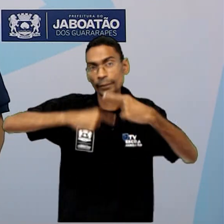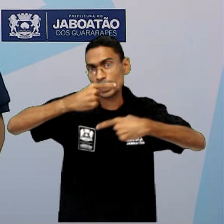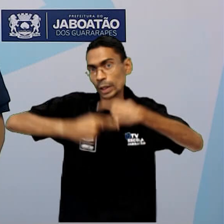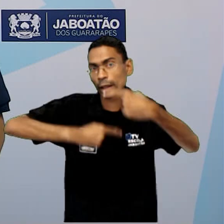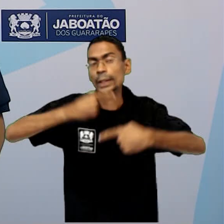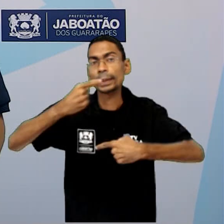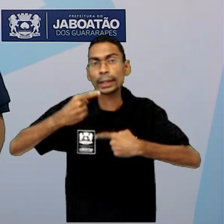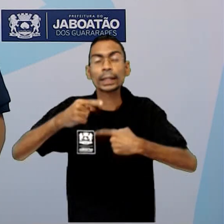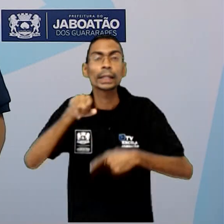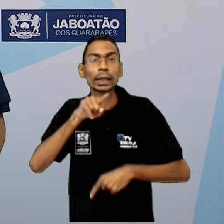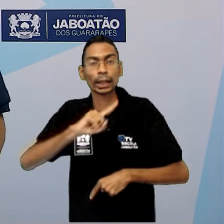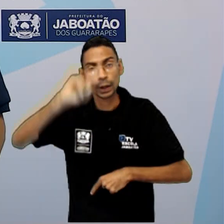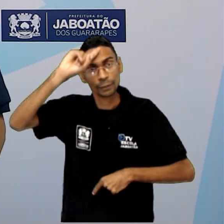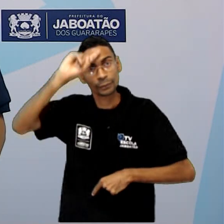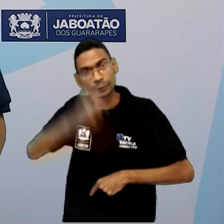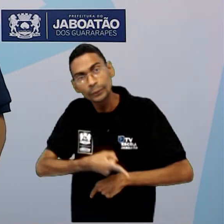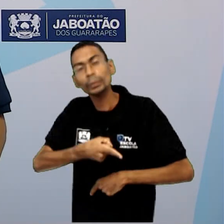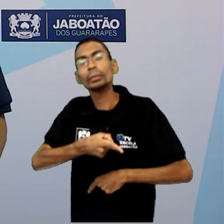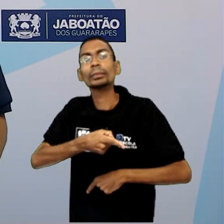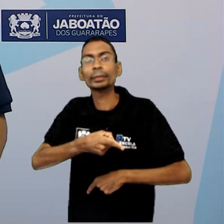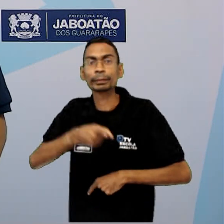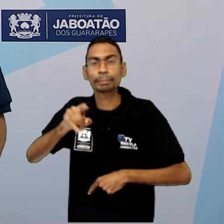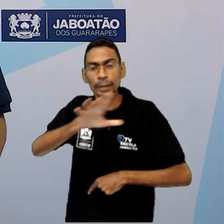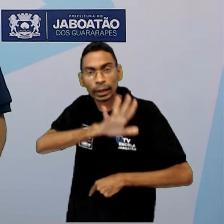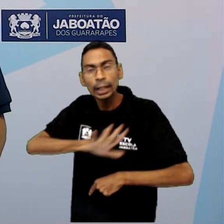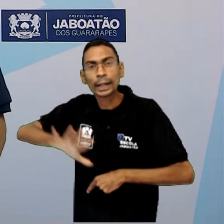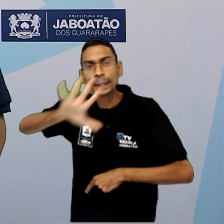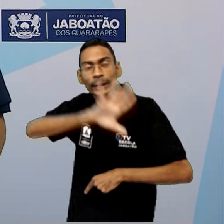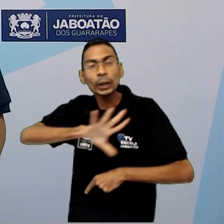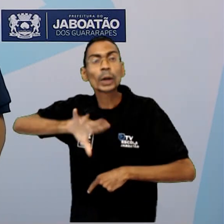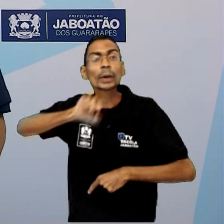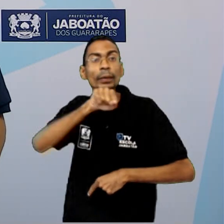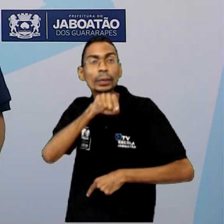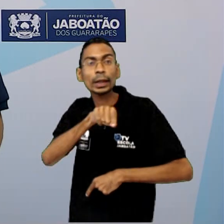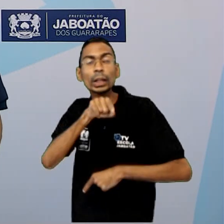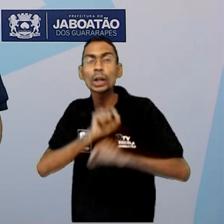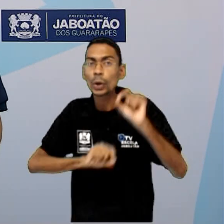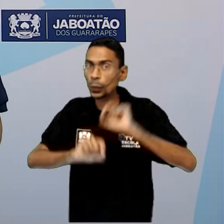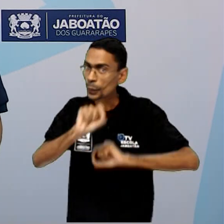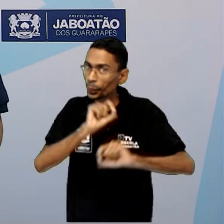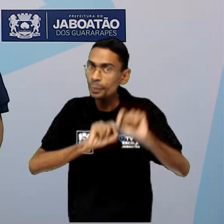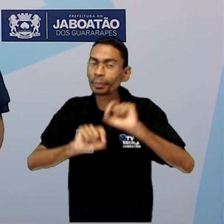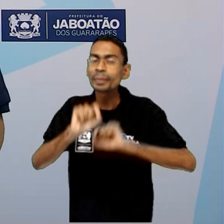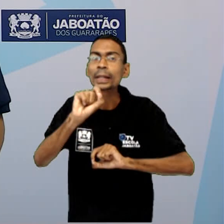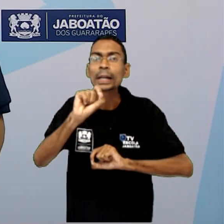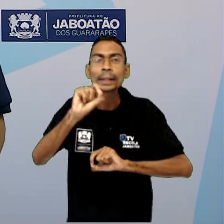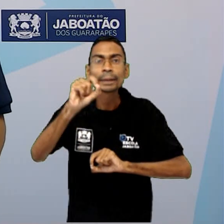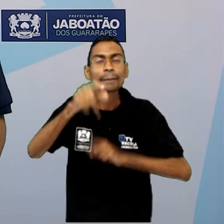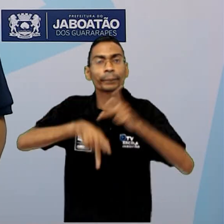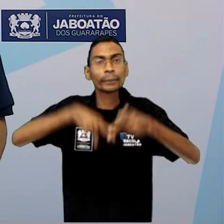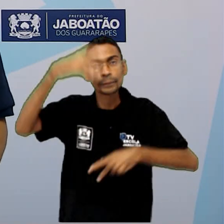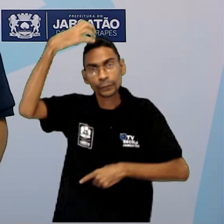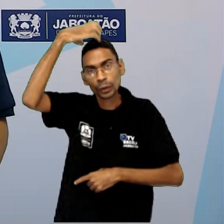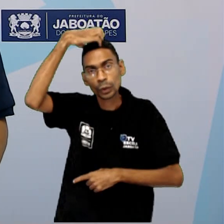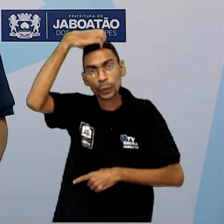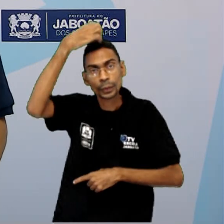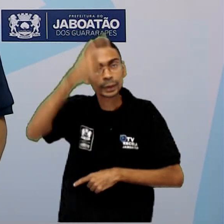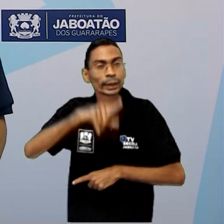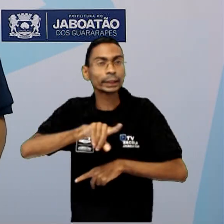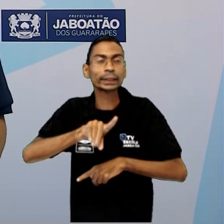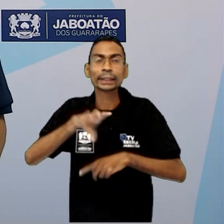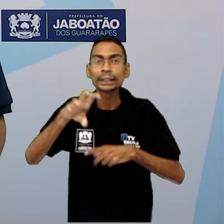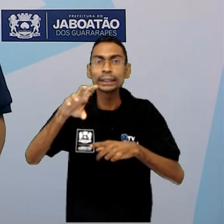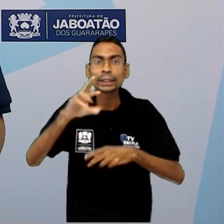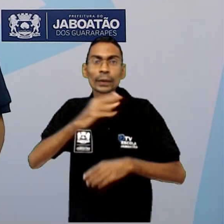autoridade máxima aqui na região. Ele era a pessoa do rei, tá certo? Então esse capitão